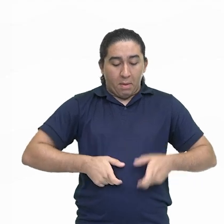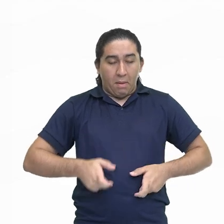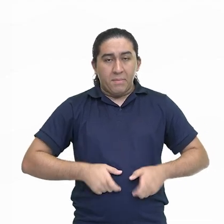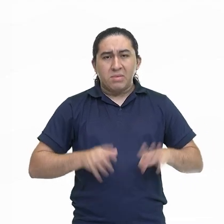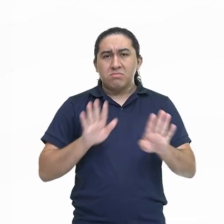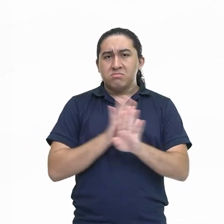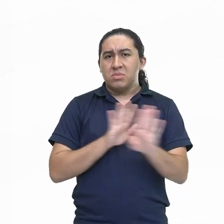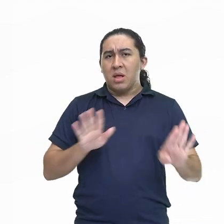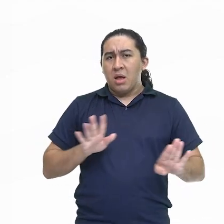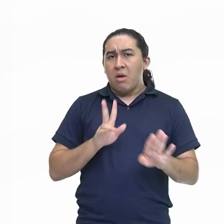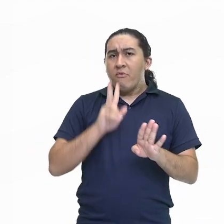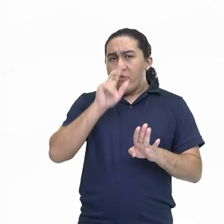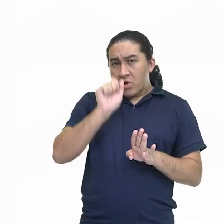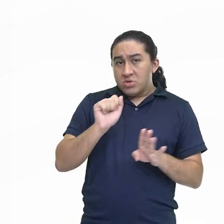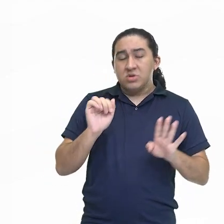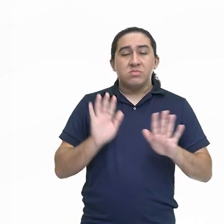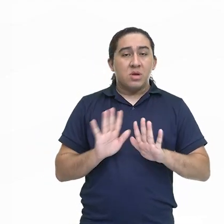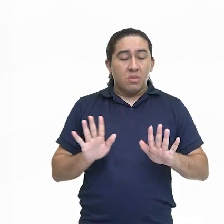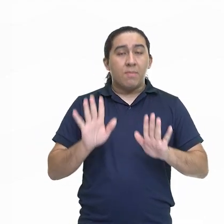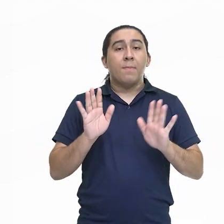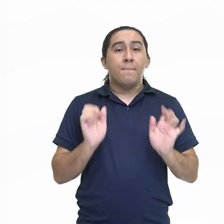que pode influenciar